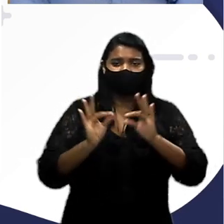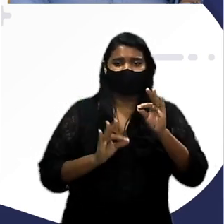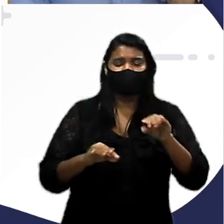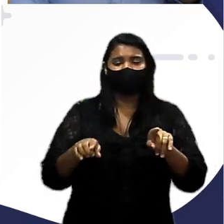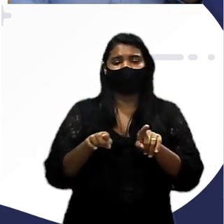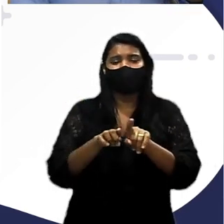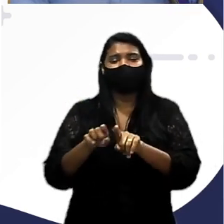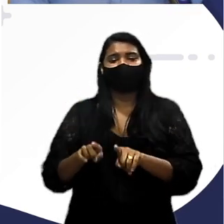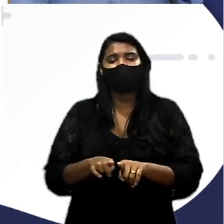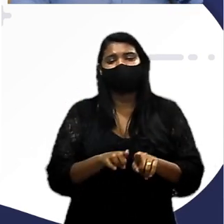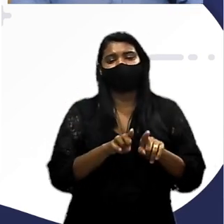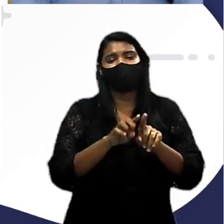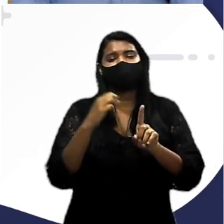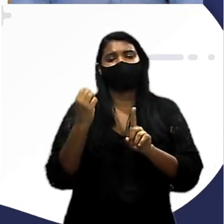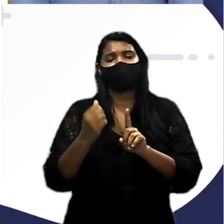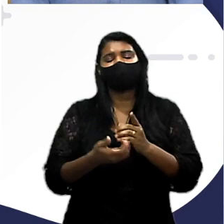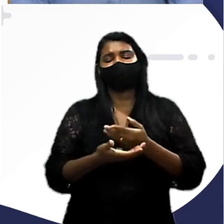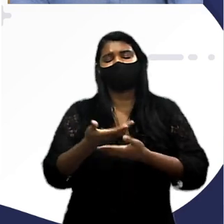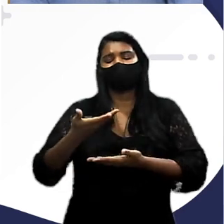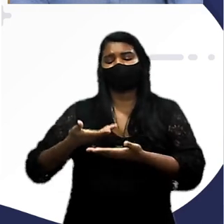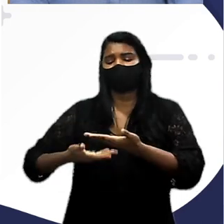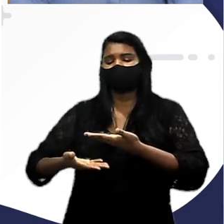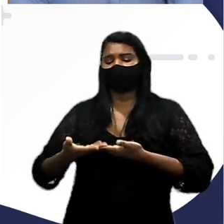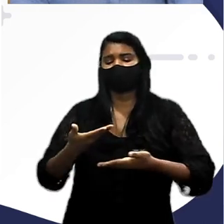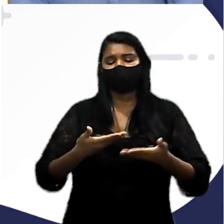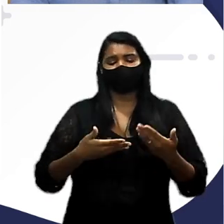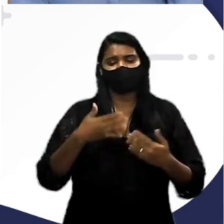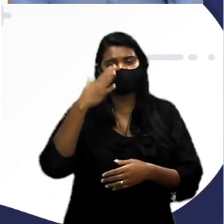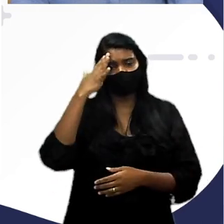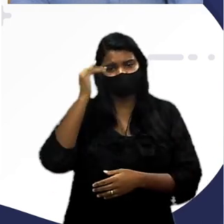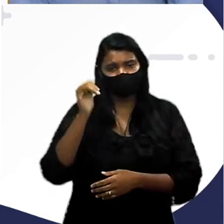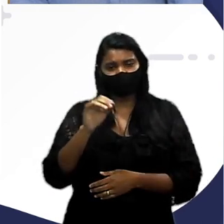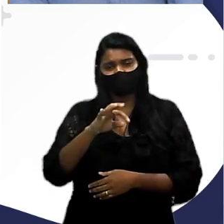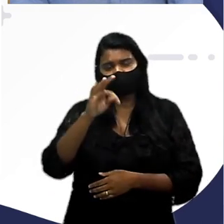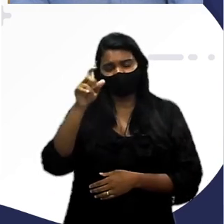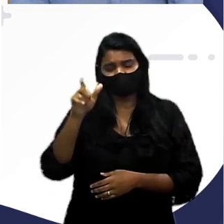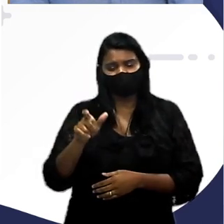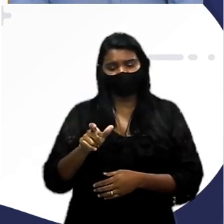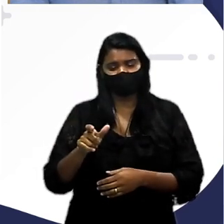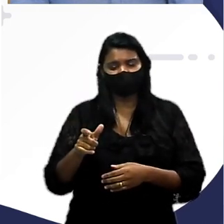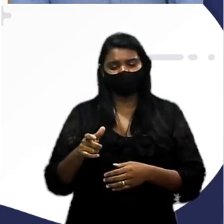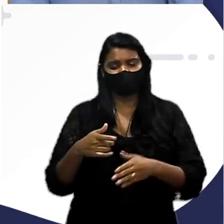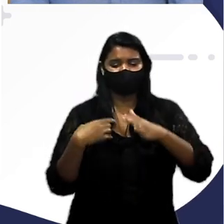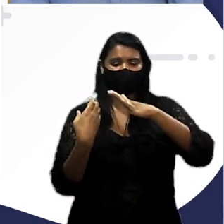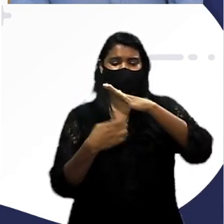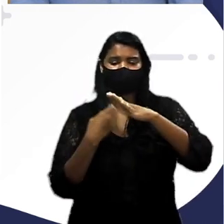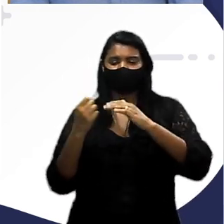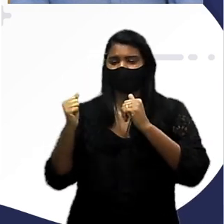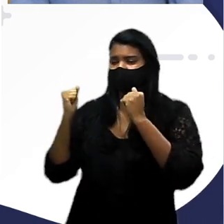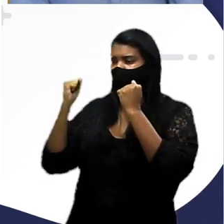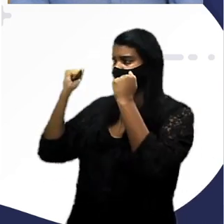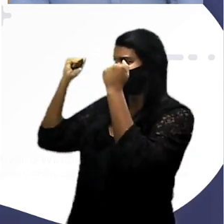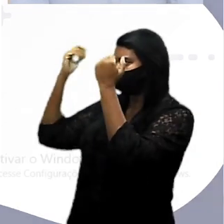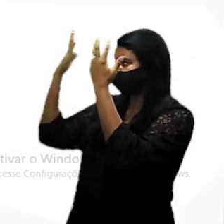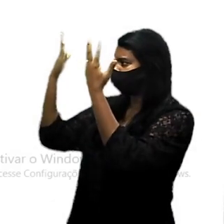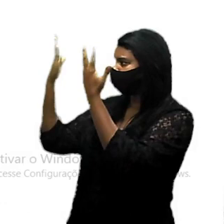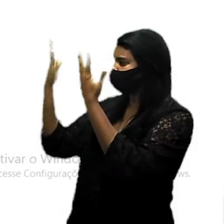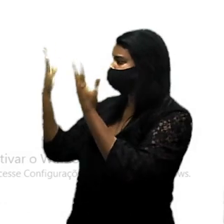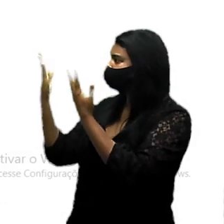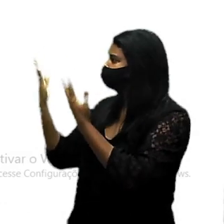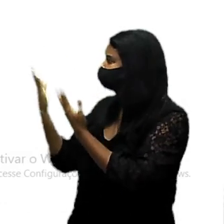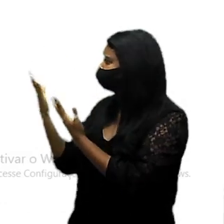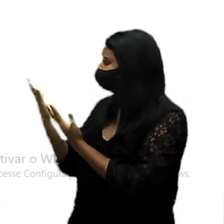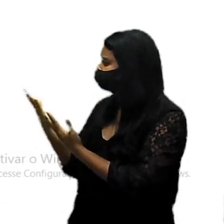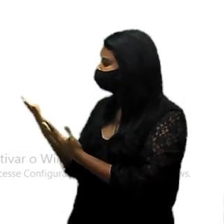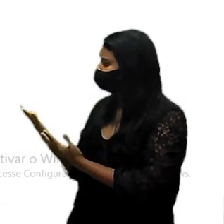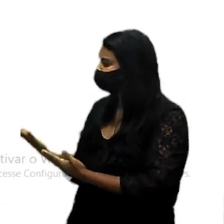a socializar mais esse conhecimento. Perfeito? Vamos lá. Então, eu trouxe um